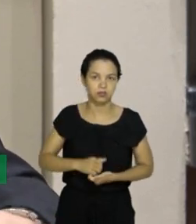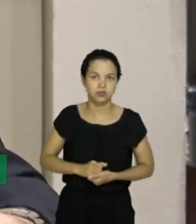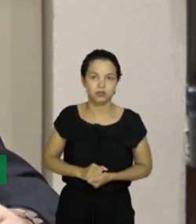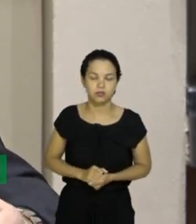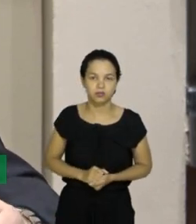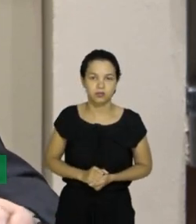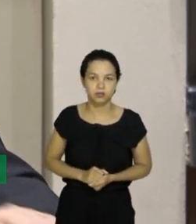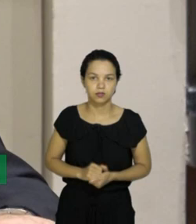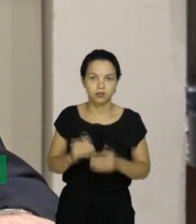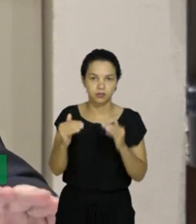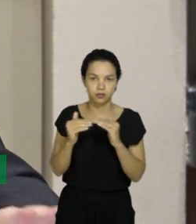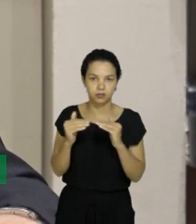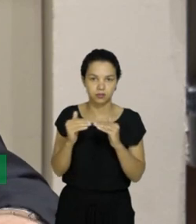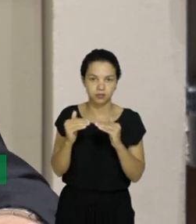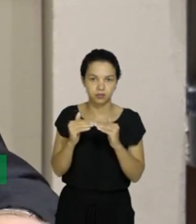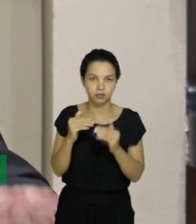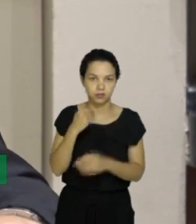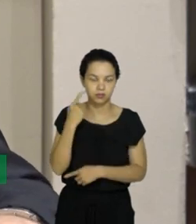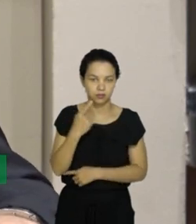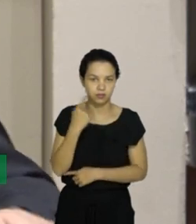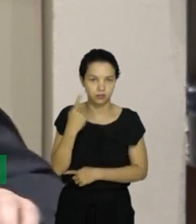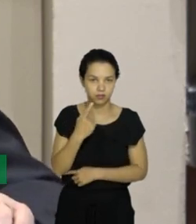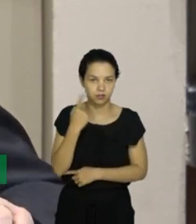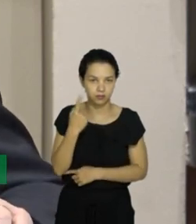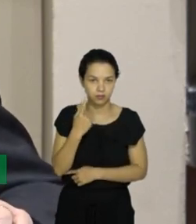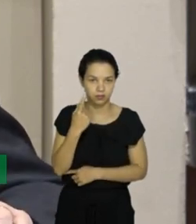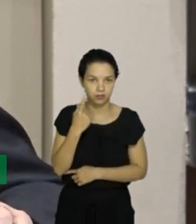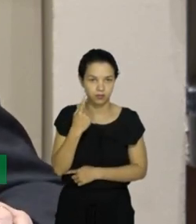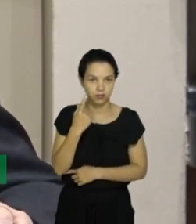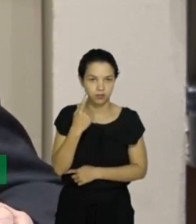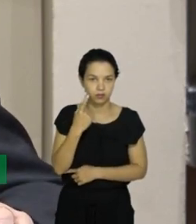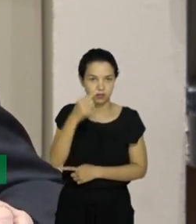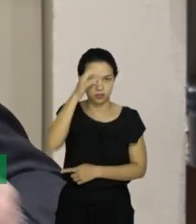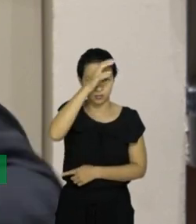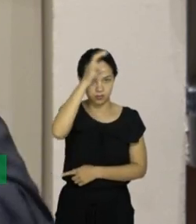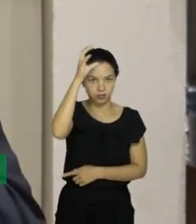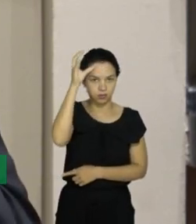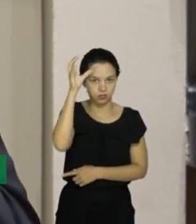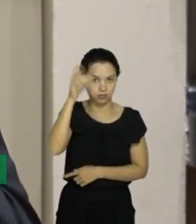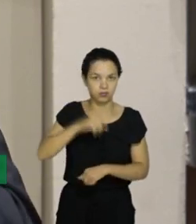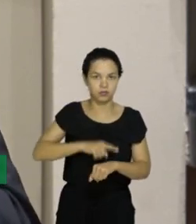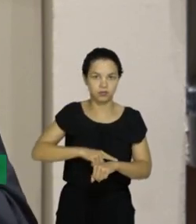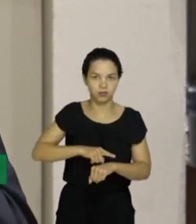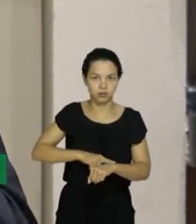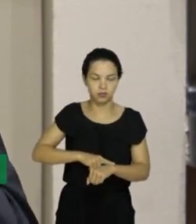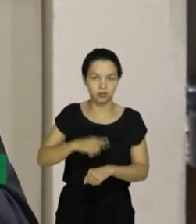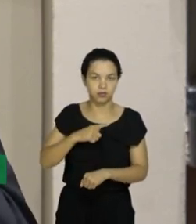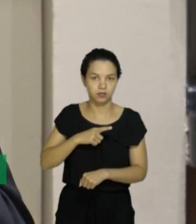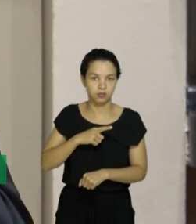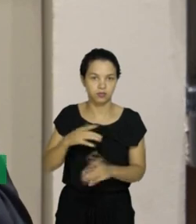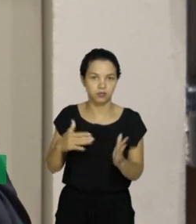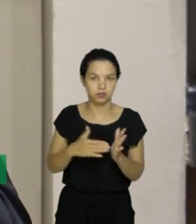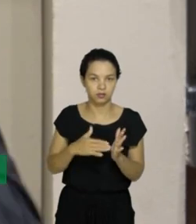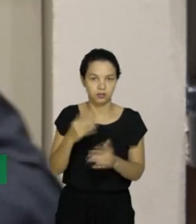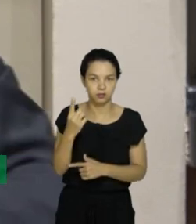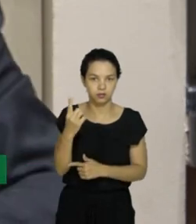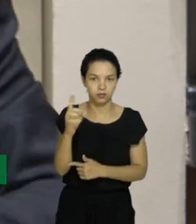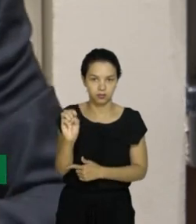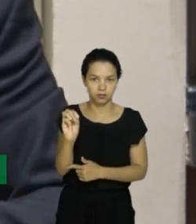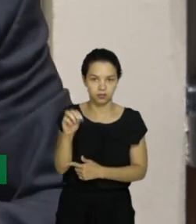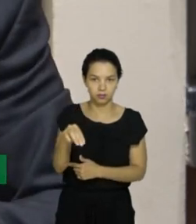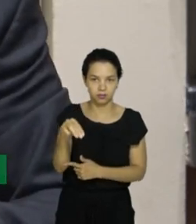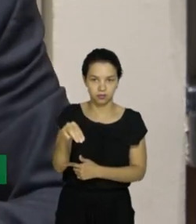concordante deputado Carlos Humberto quem tem o tempo de até 10 minutos